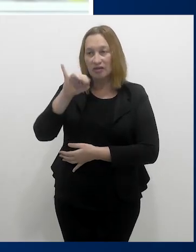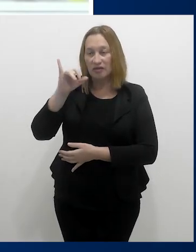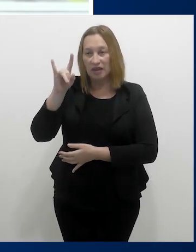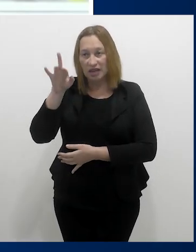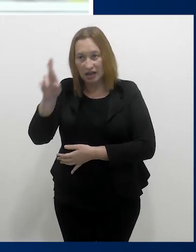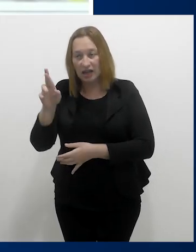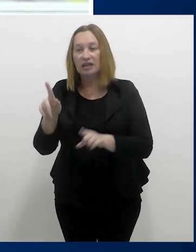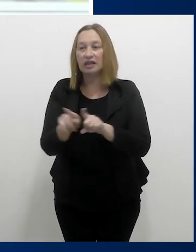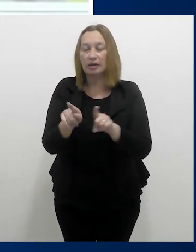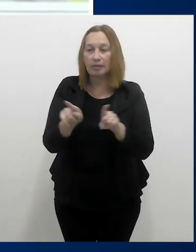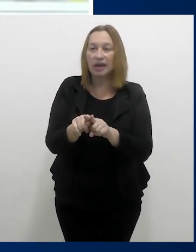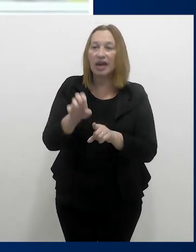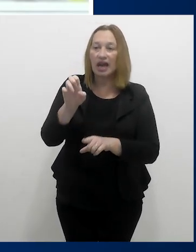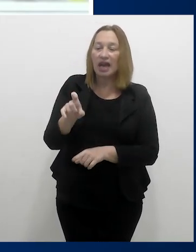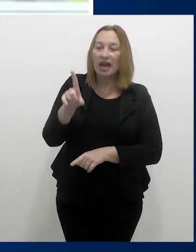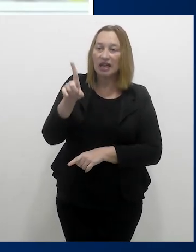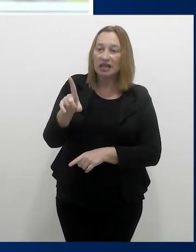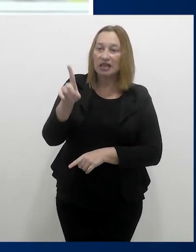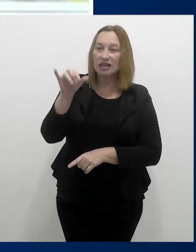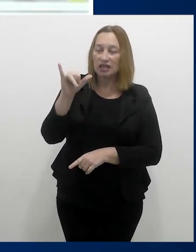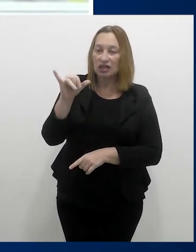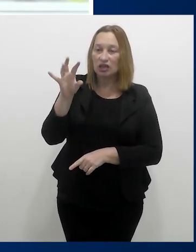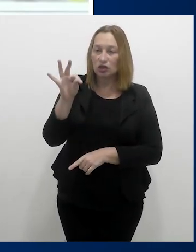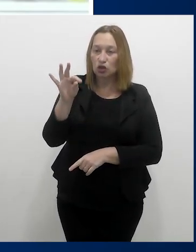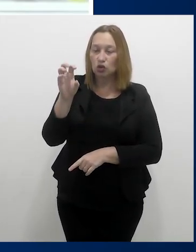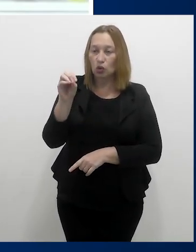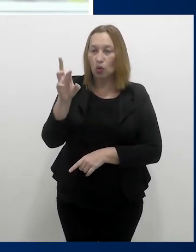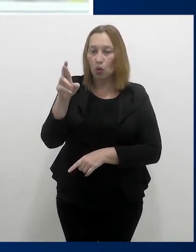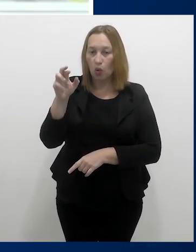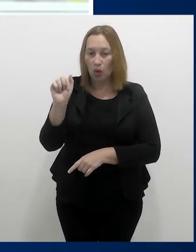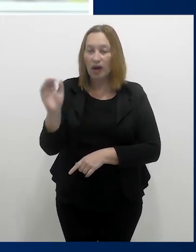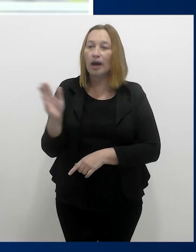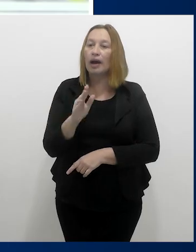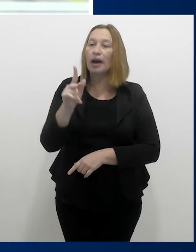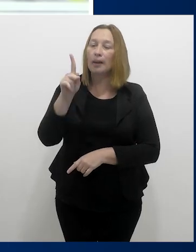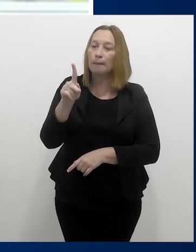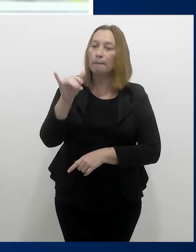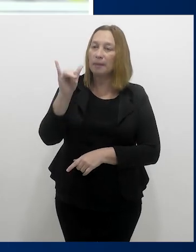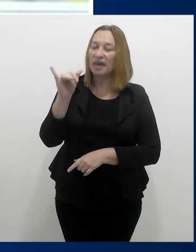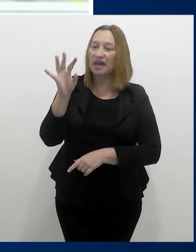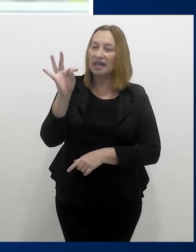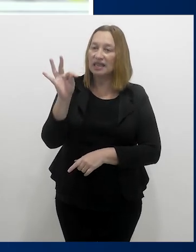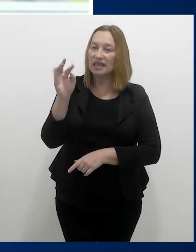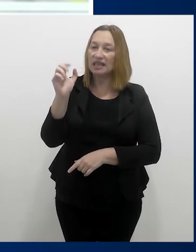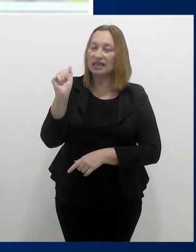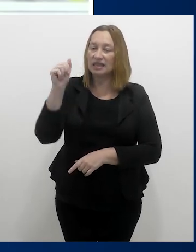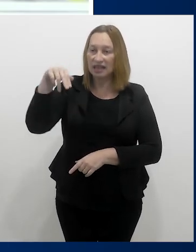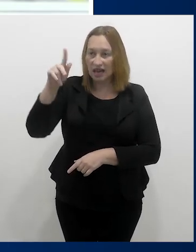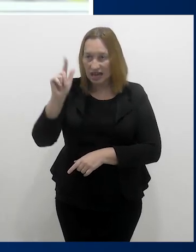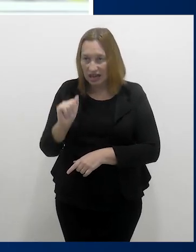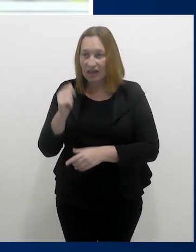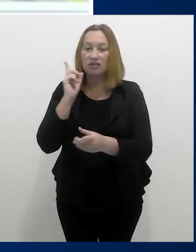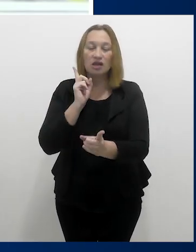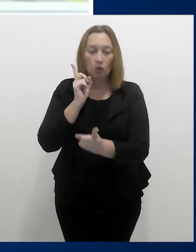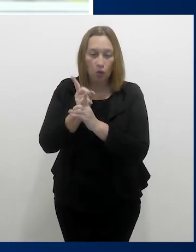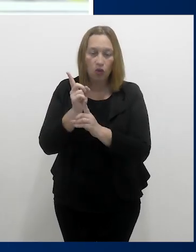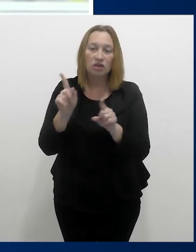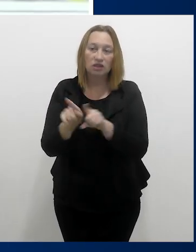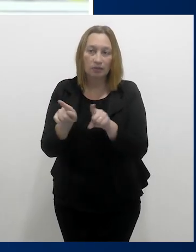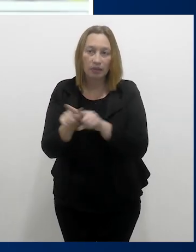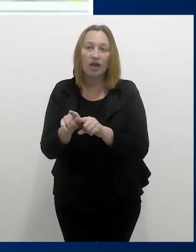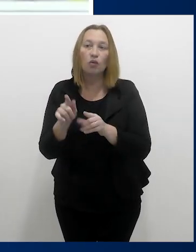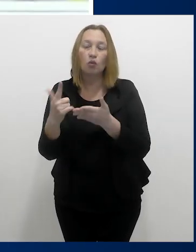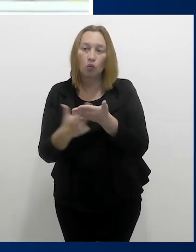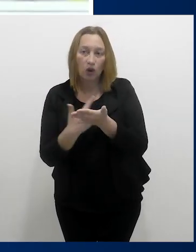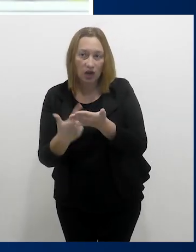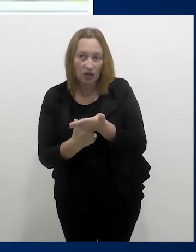na editora também, que é a Editora Pitanga. Você entra, põe Editora Pitanga, você encontra,